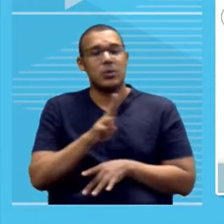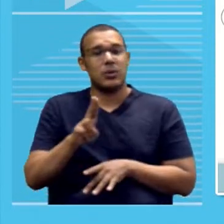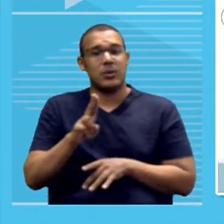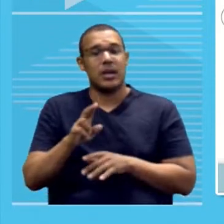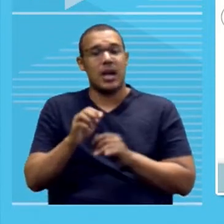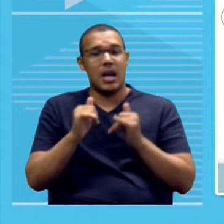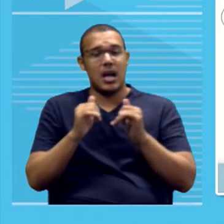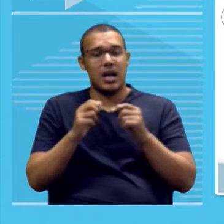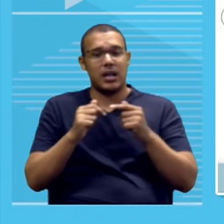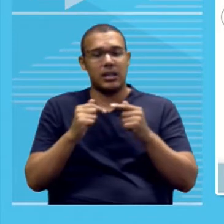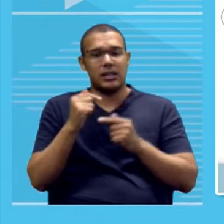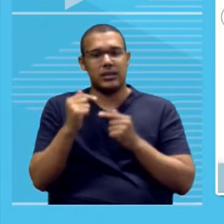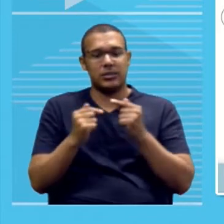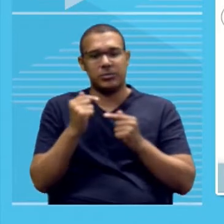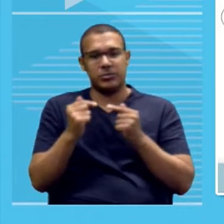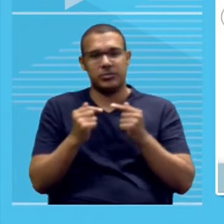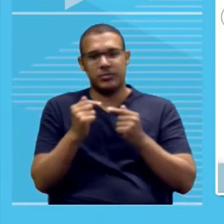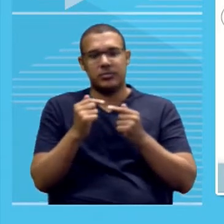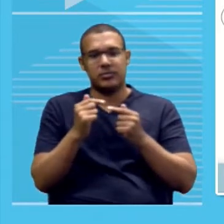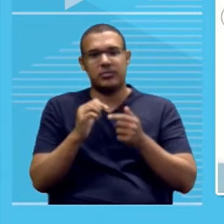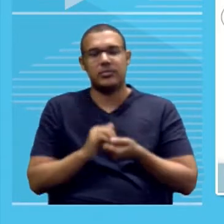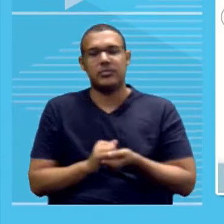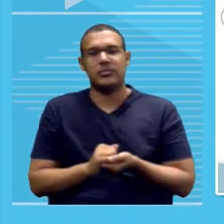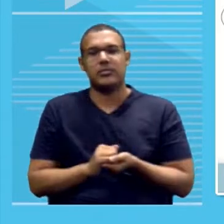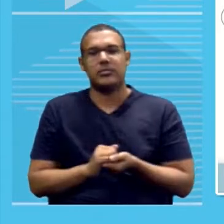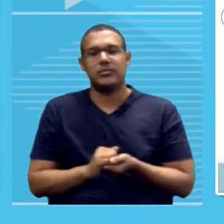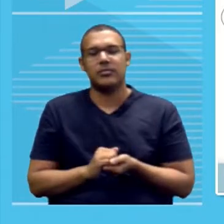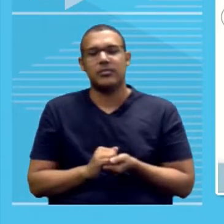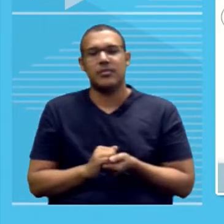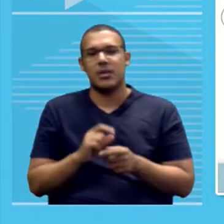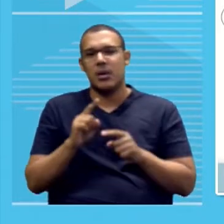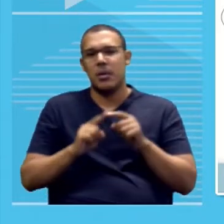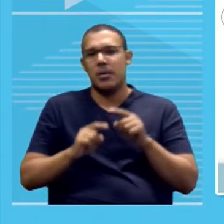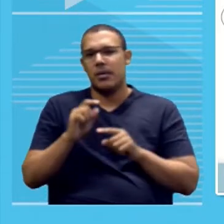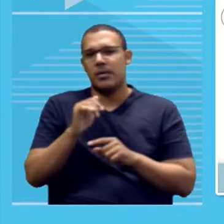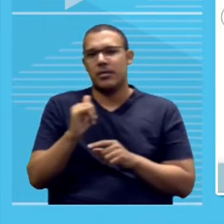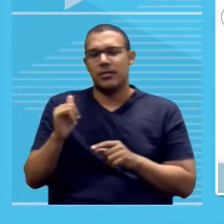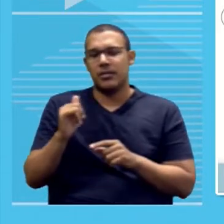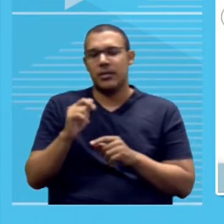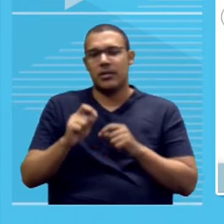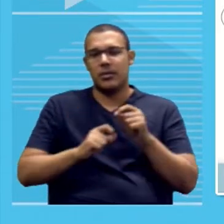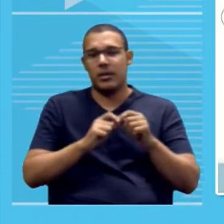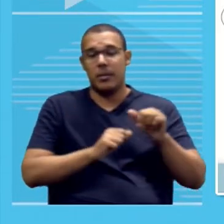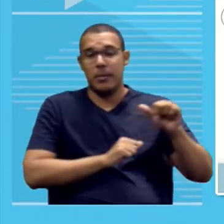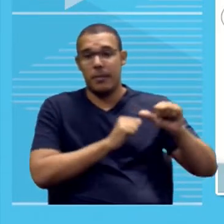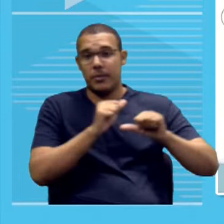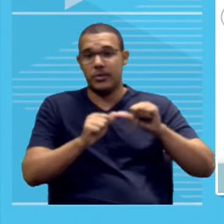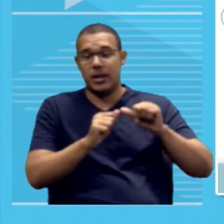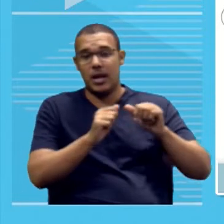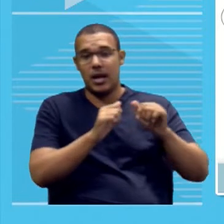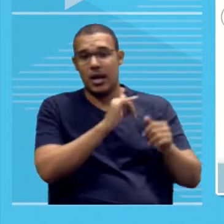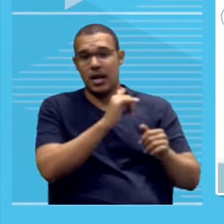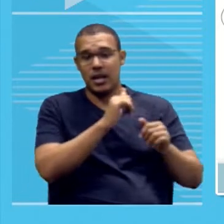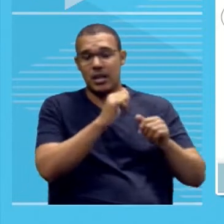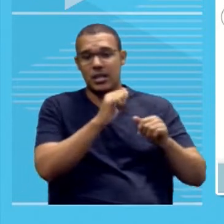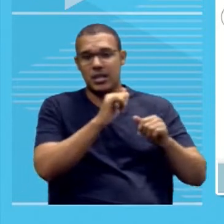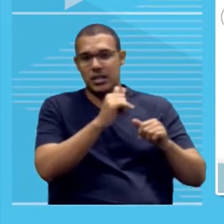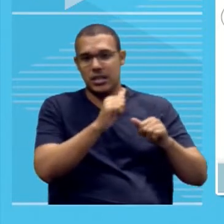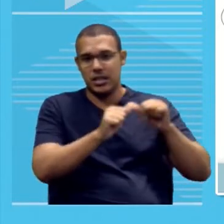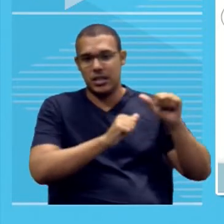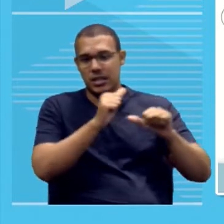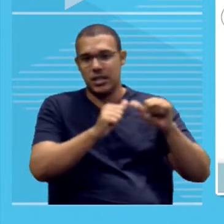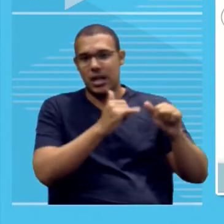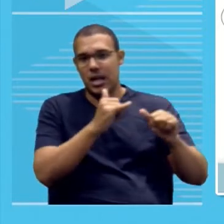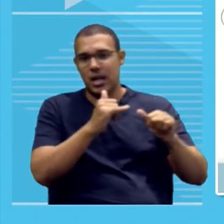resistores. Os resistores são dispositivos eletrônicos cuja função é transformar energia elétrica